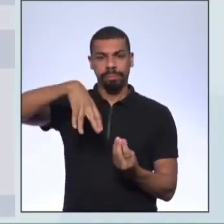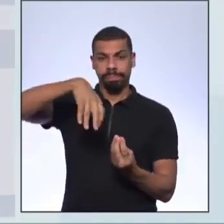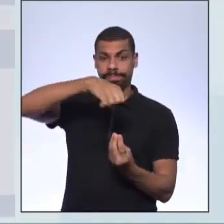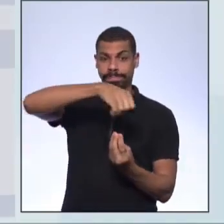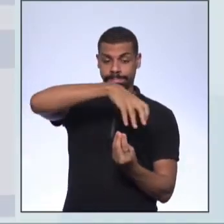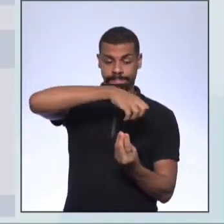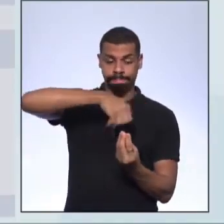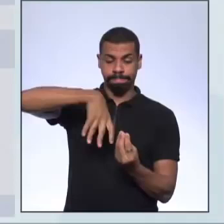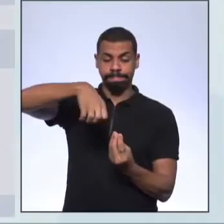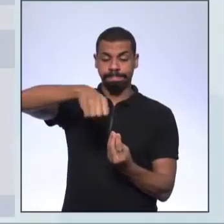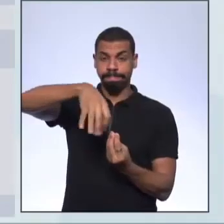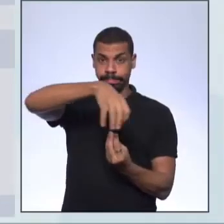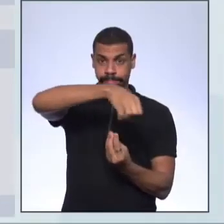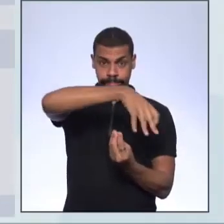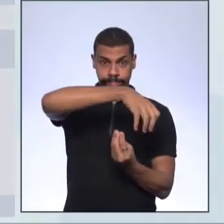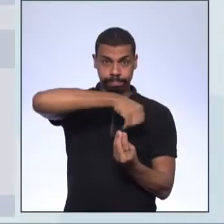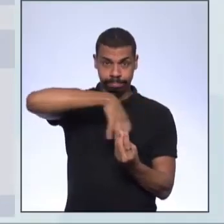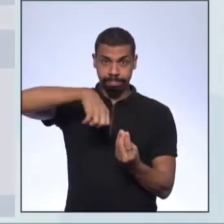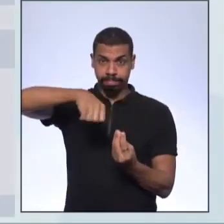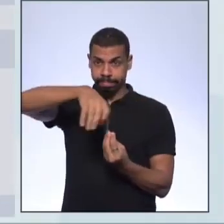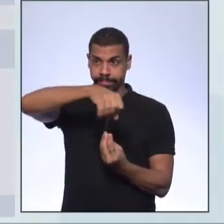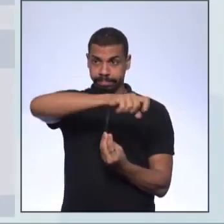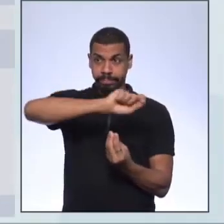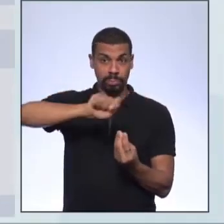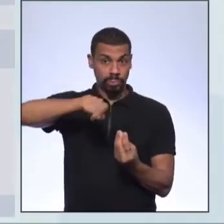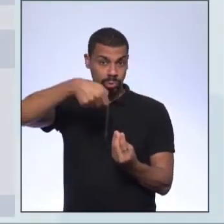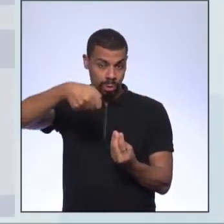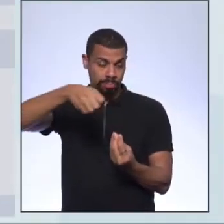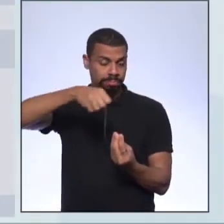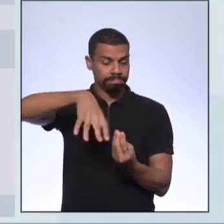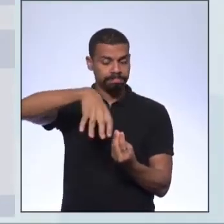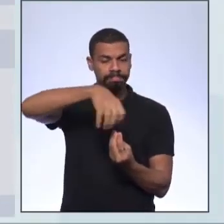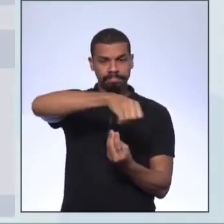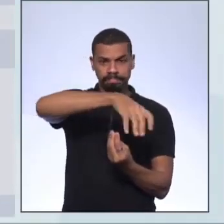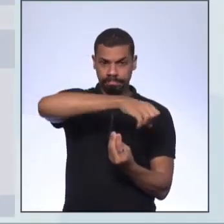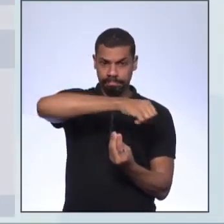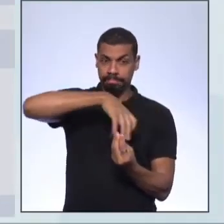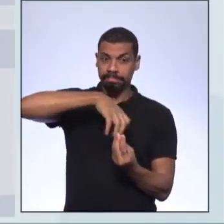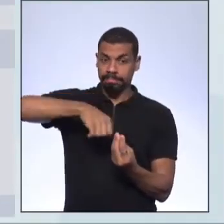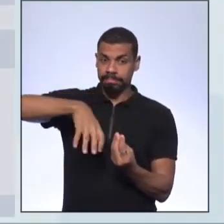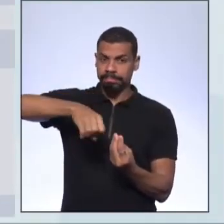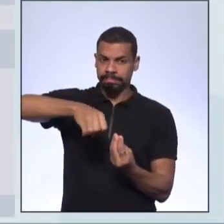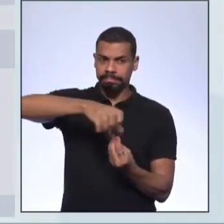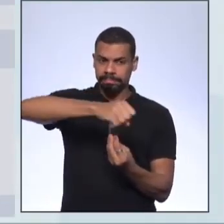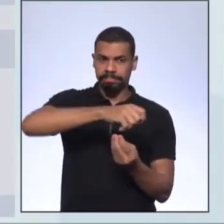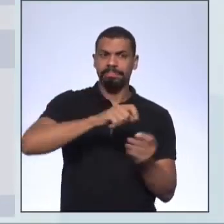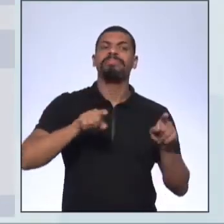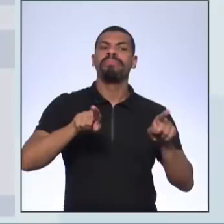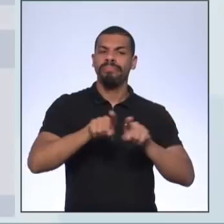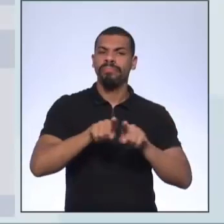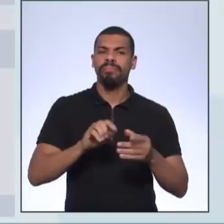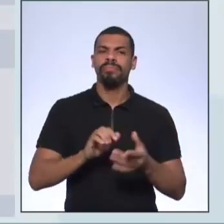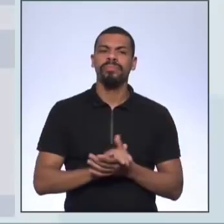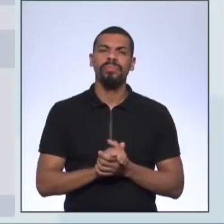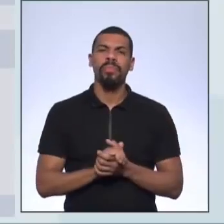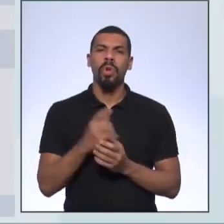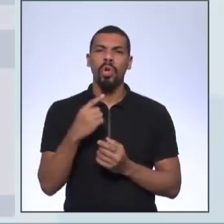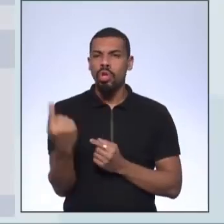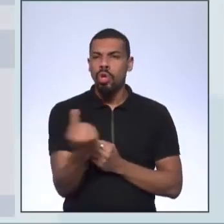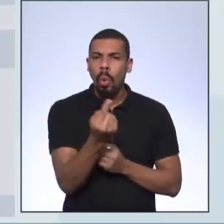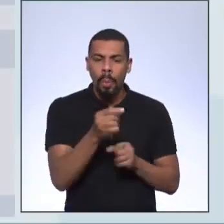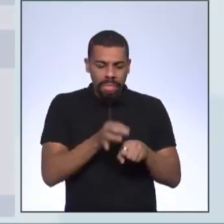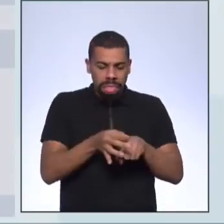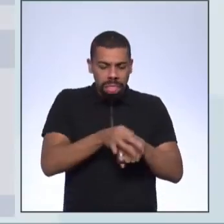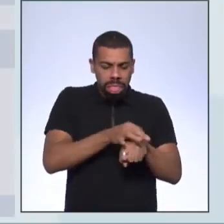Então, dentro desse reino, a gente tem seres eucarióticos, que podem ser uni- ou